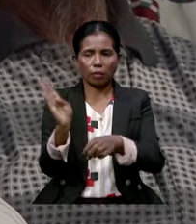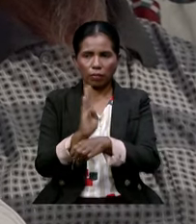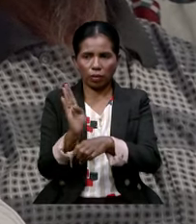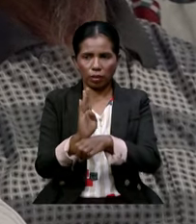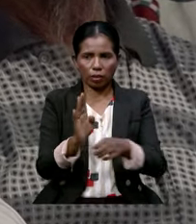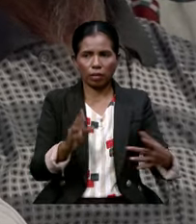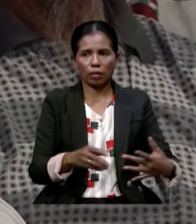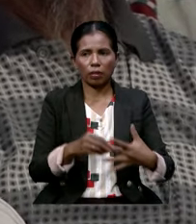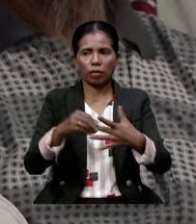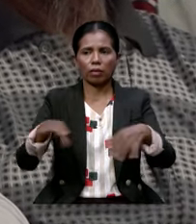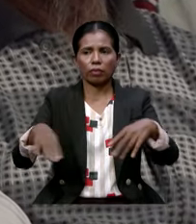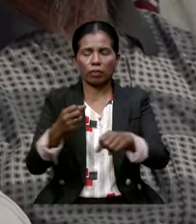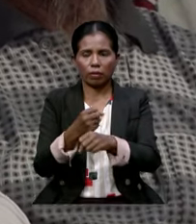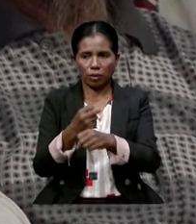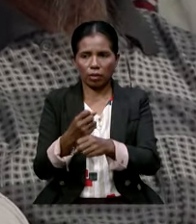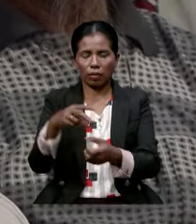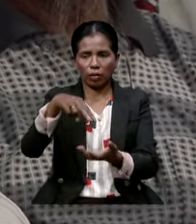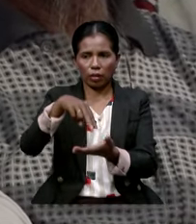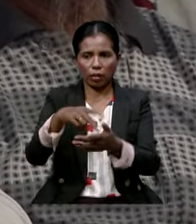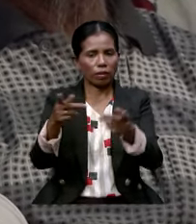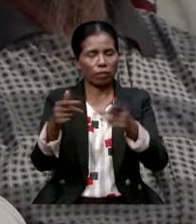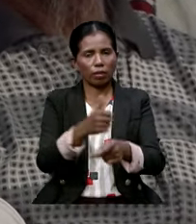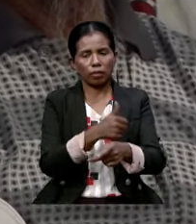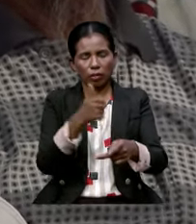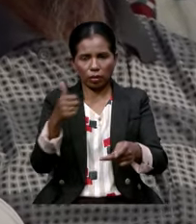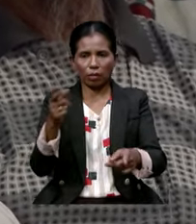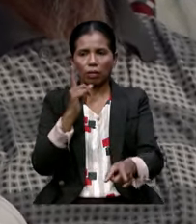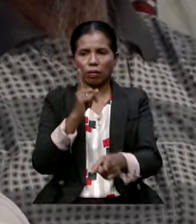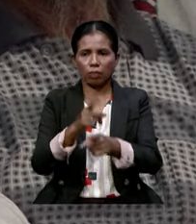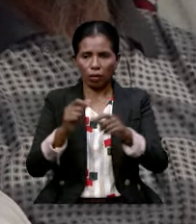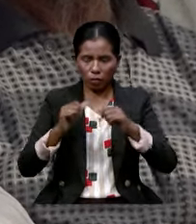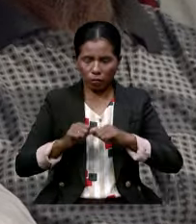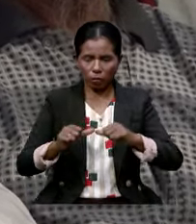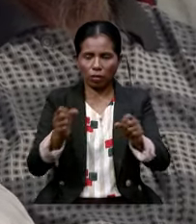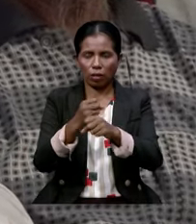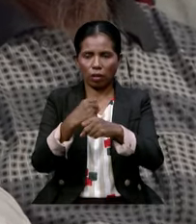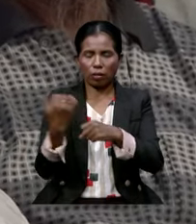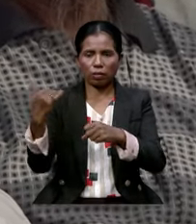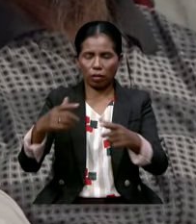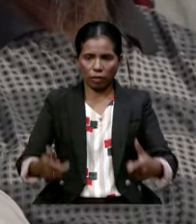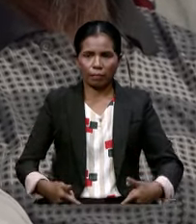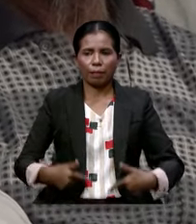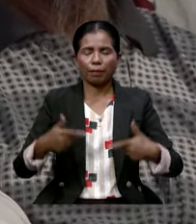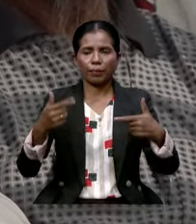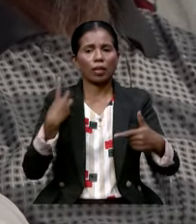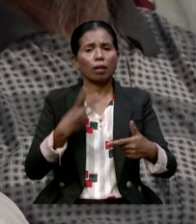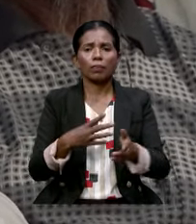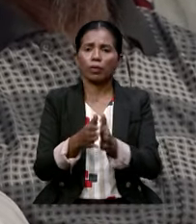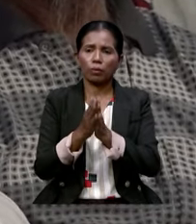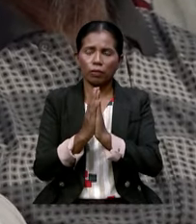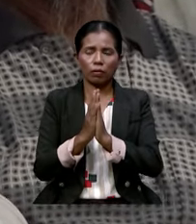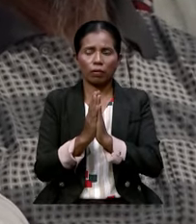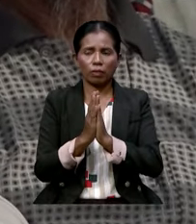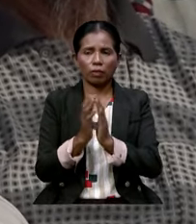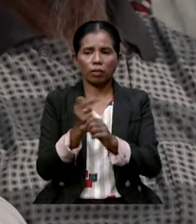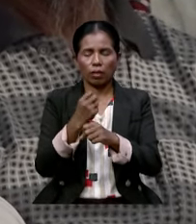lhe o esforço Sira, a tu harí fatim selo que não é mais apropriado, onde continua a ralar os senhores. A mim, russumos, a tu